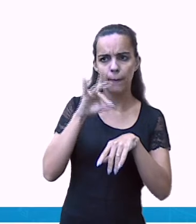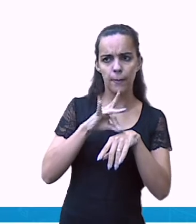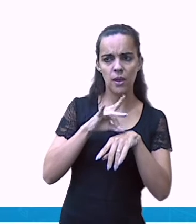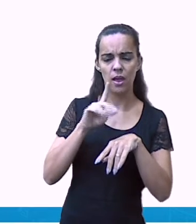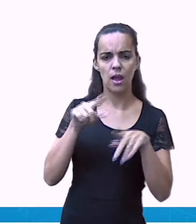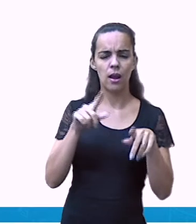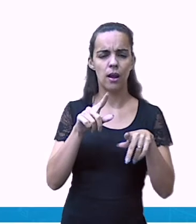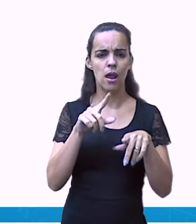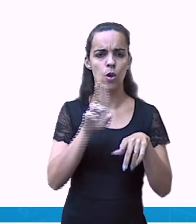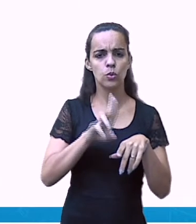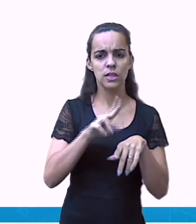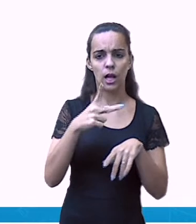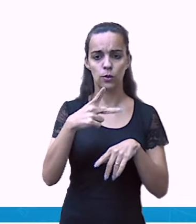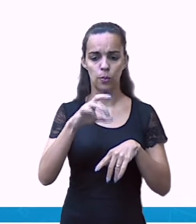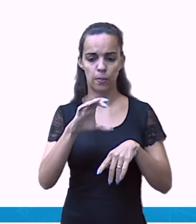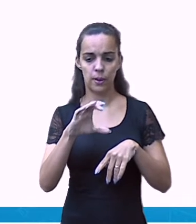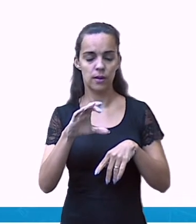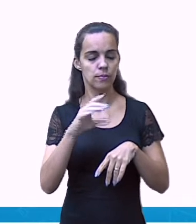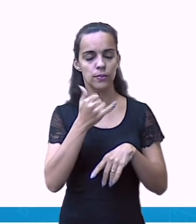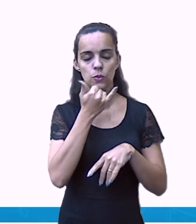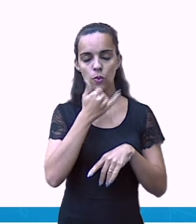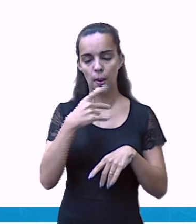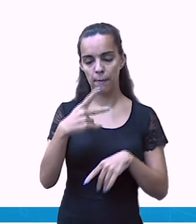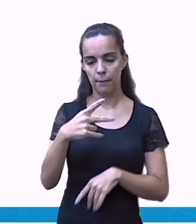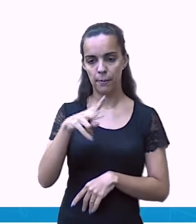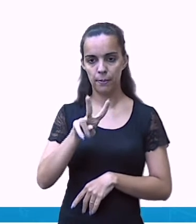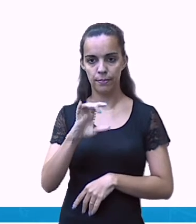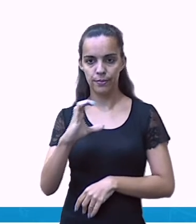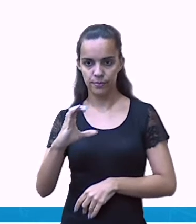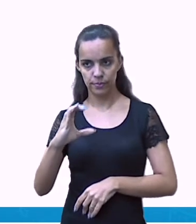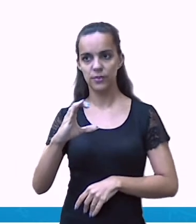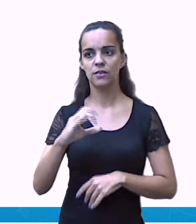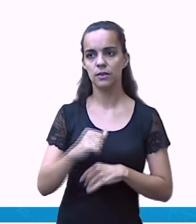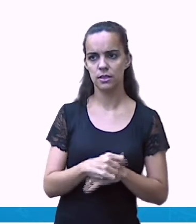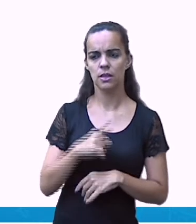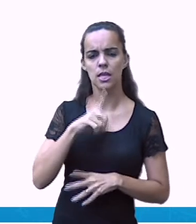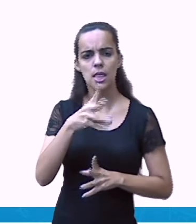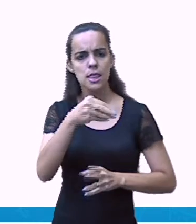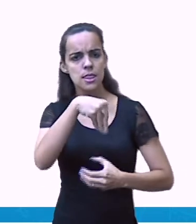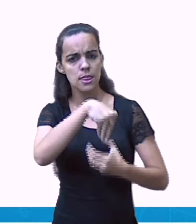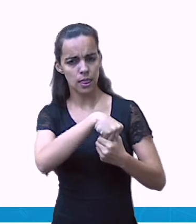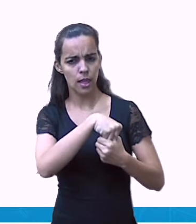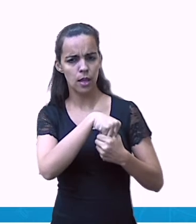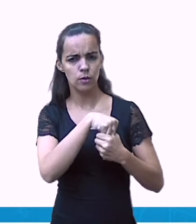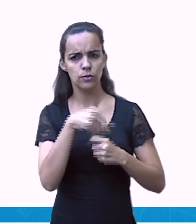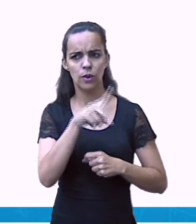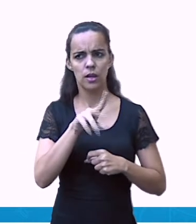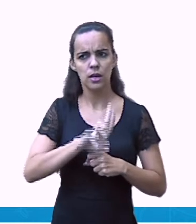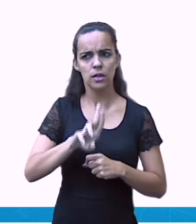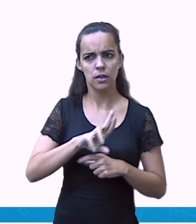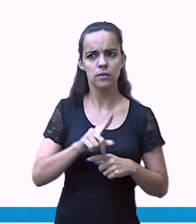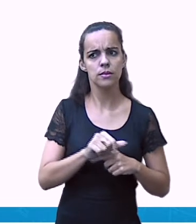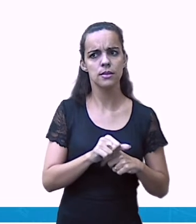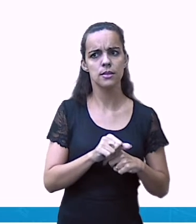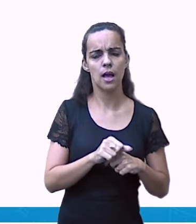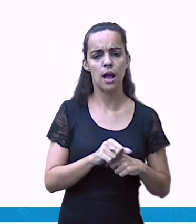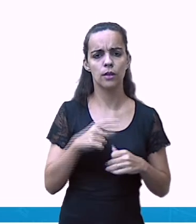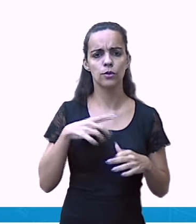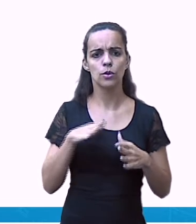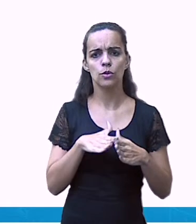PVC ou fibra de vidro. Então, ele é recoberto por um composto asfáltico em ambos os